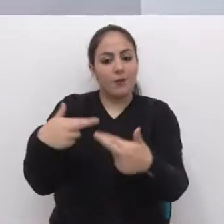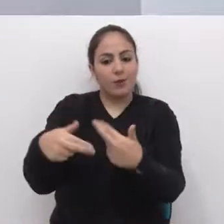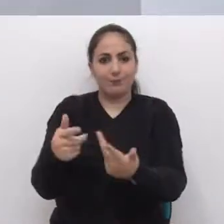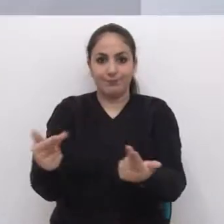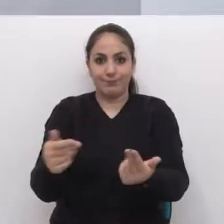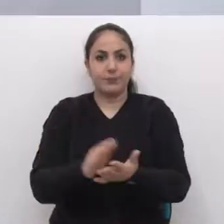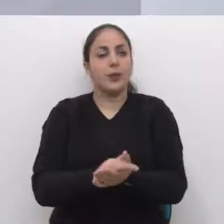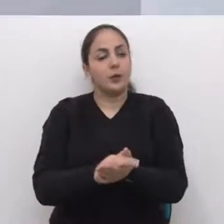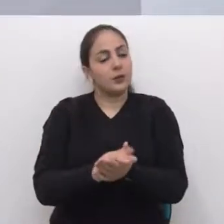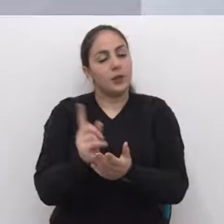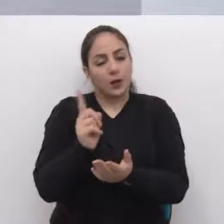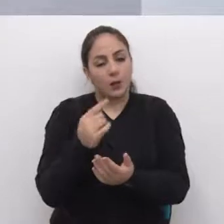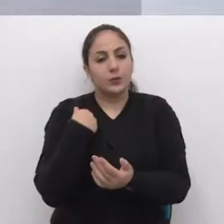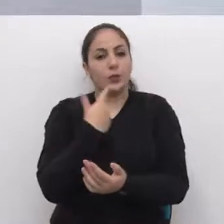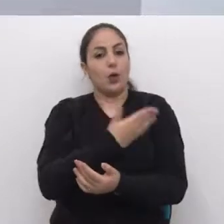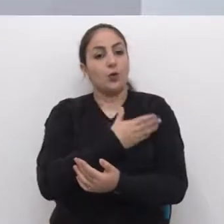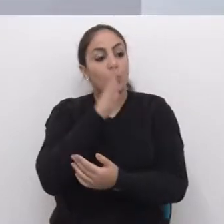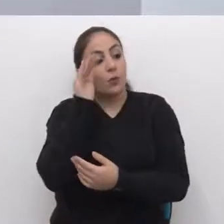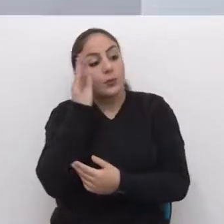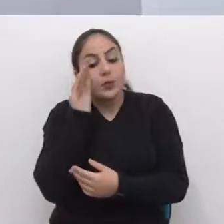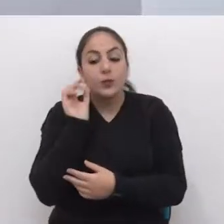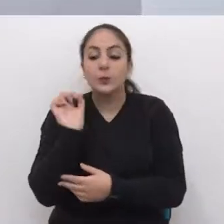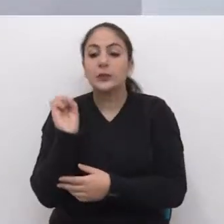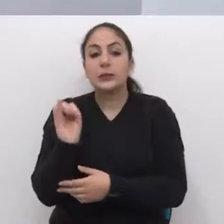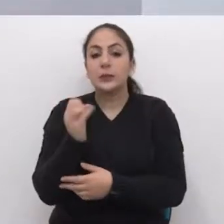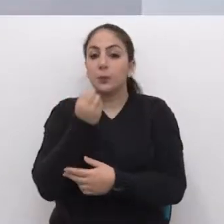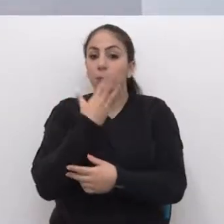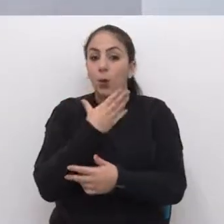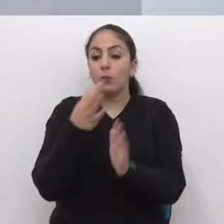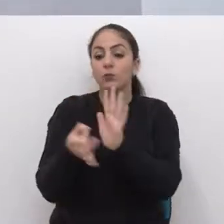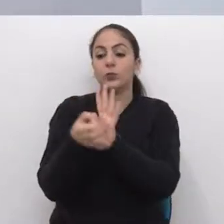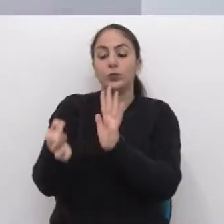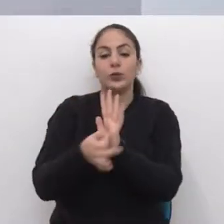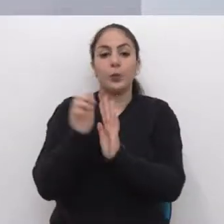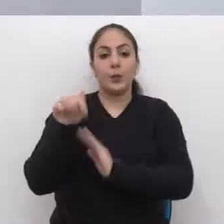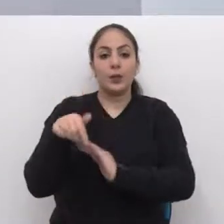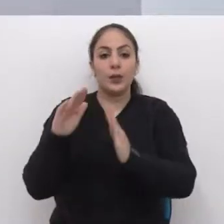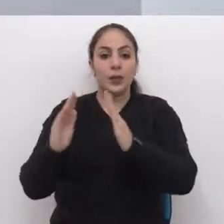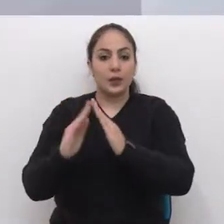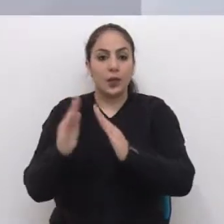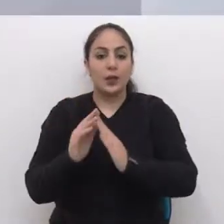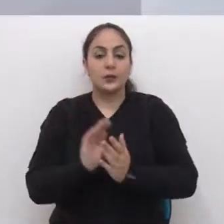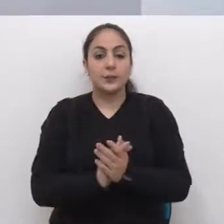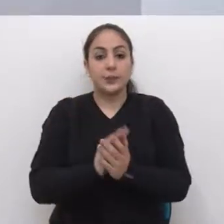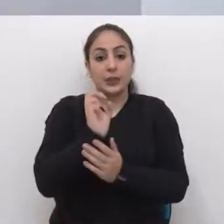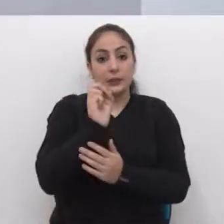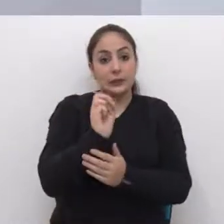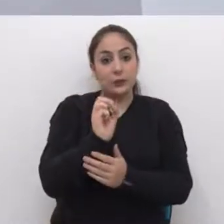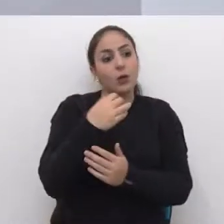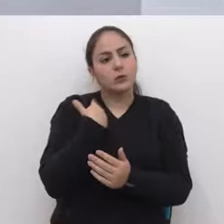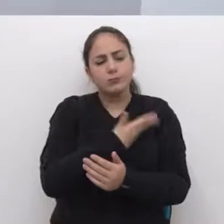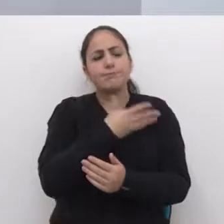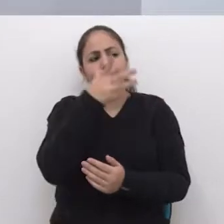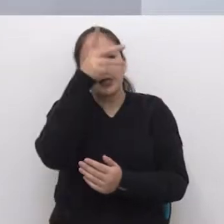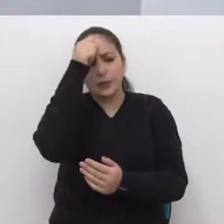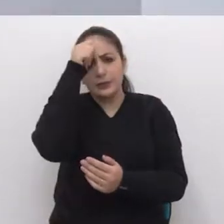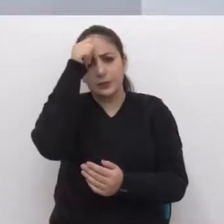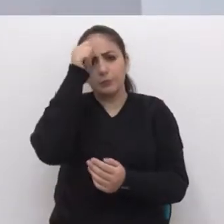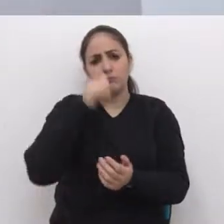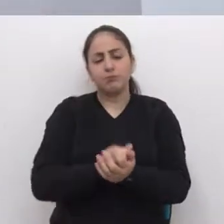o que realmente já não foi indicado na casa, né? Coisas que não passaram por nós ainda, filtramos, né? Nós filtramos isso.